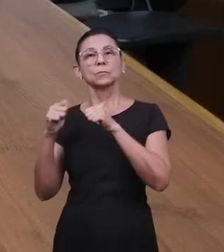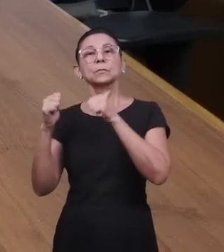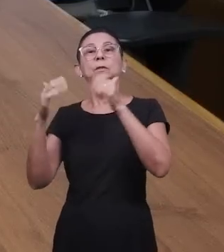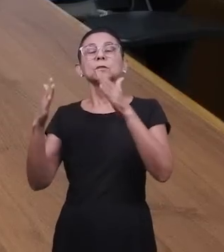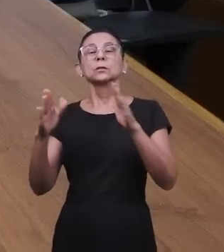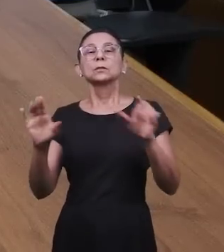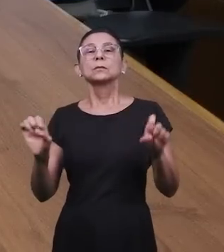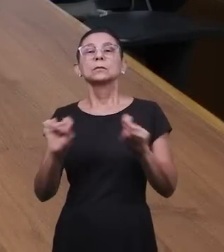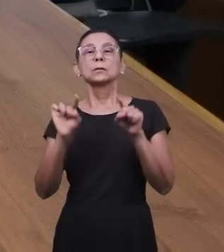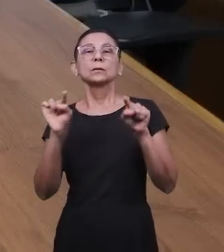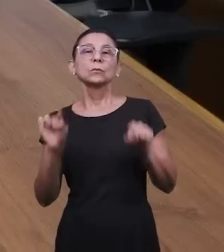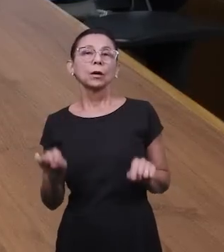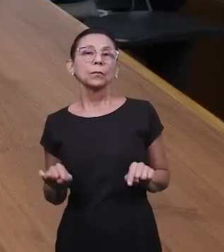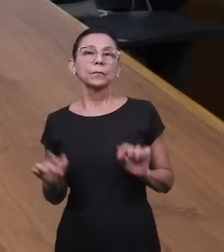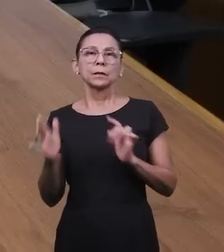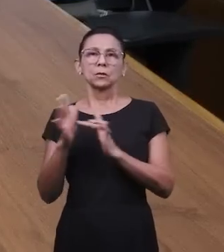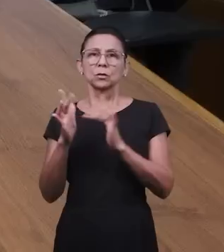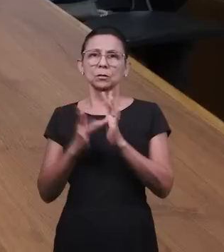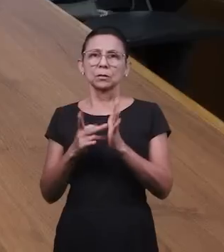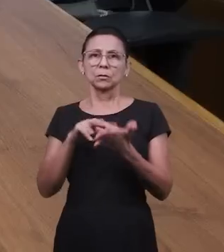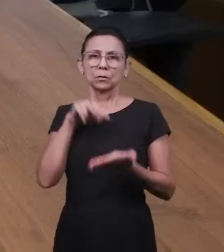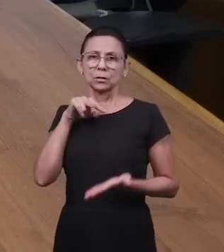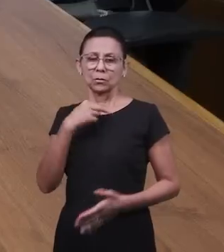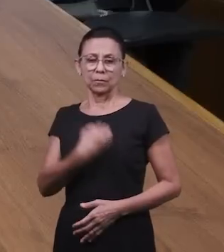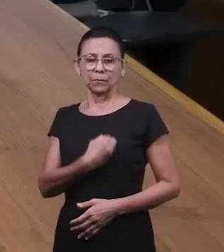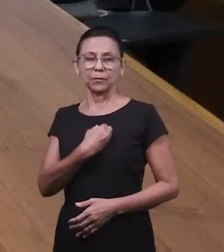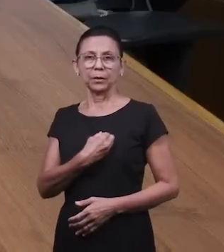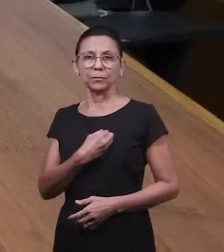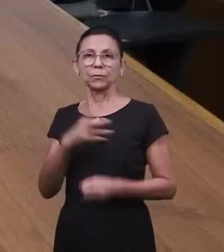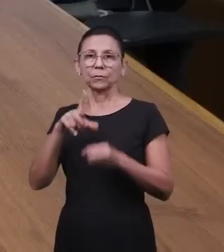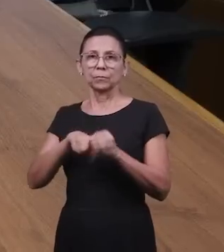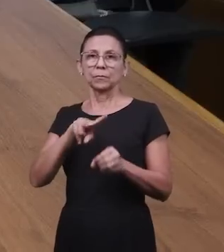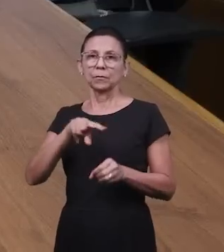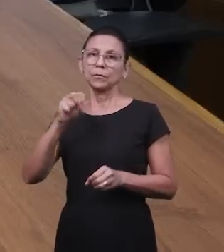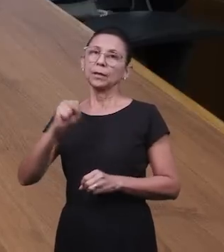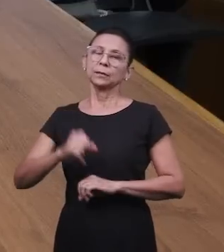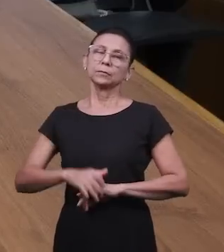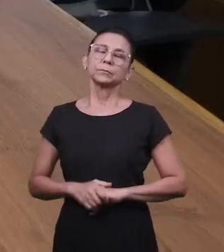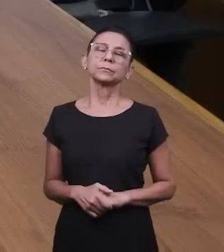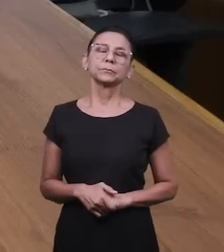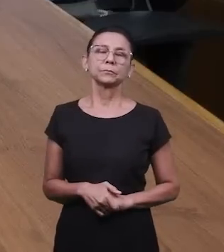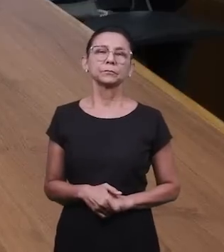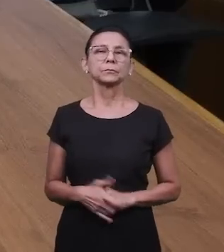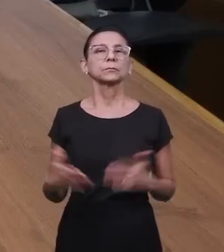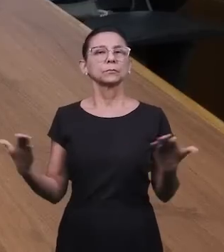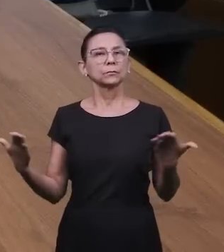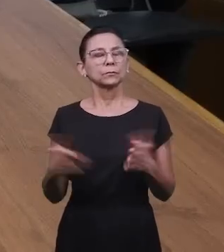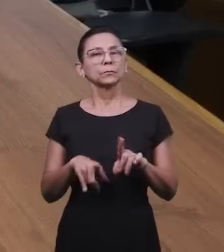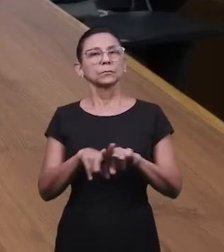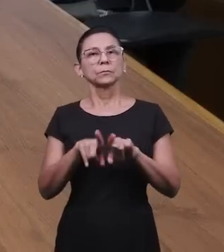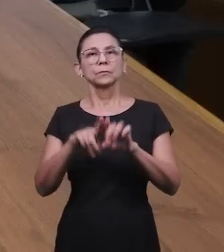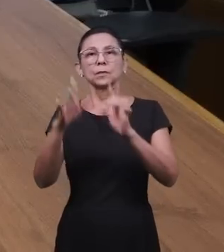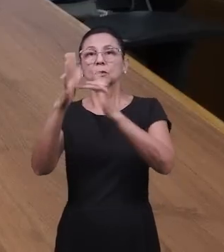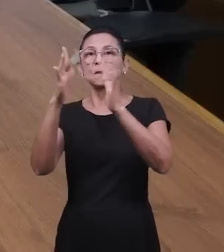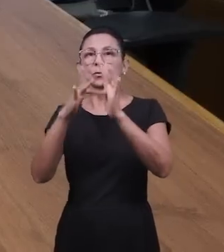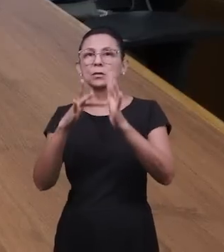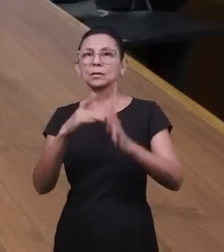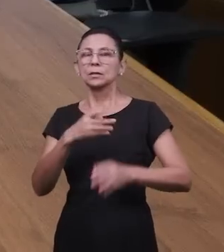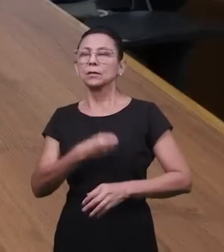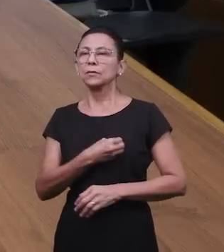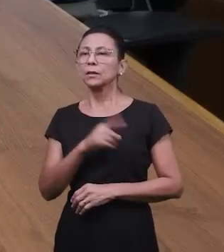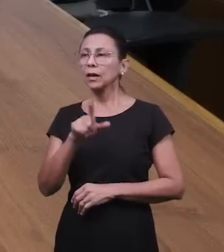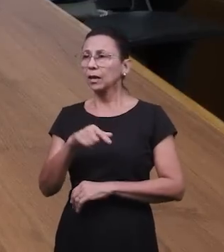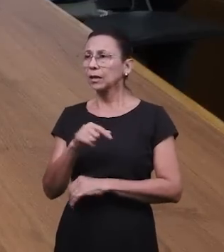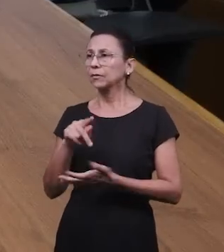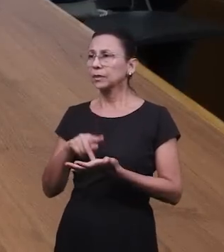ressuscitou, está vivo e vai voltar. A igreja fiel hoje, a grande mensagem dela é essa. Jesus está vivo não foi porque ninguém me